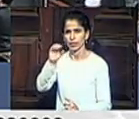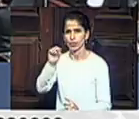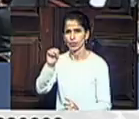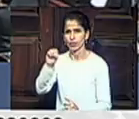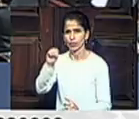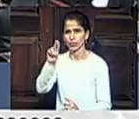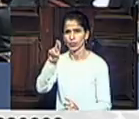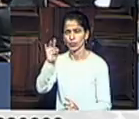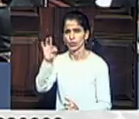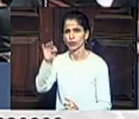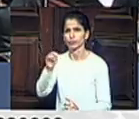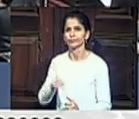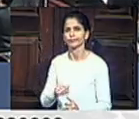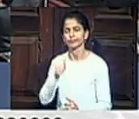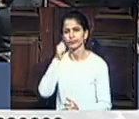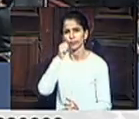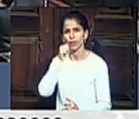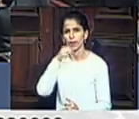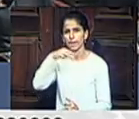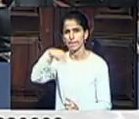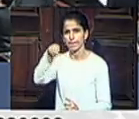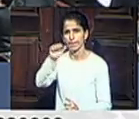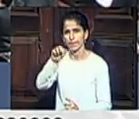Deputada Márcia Giovanni.